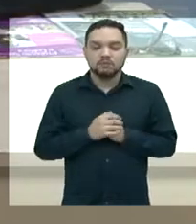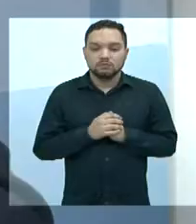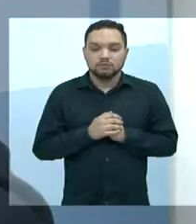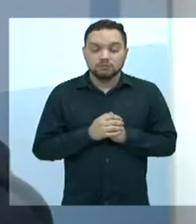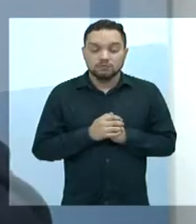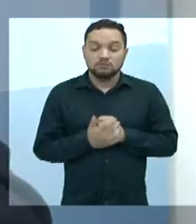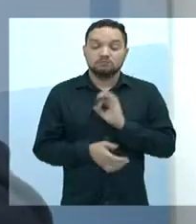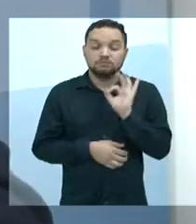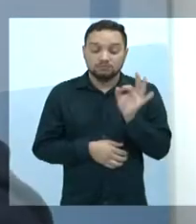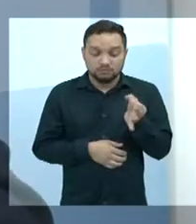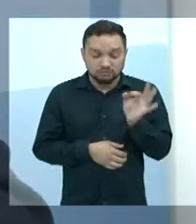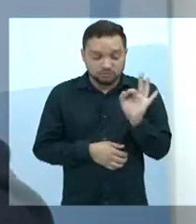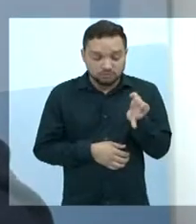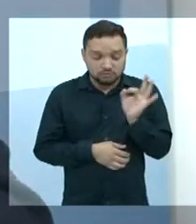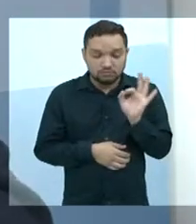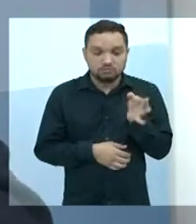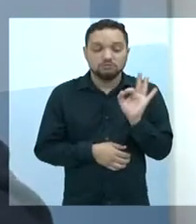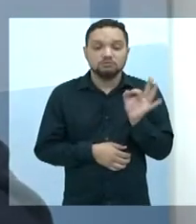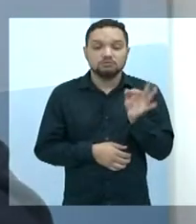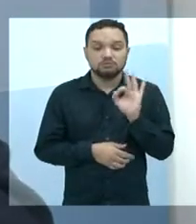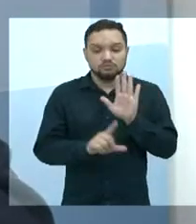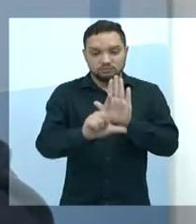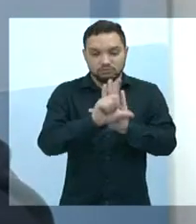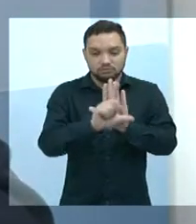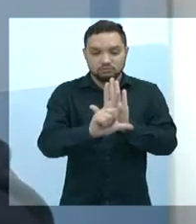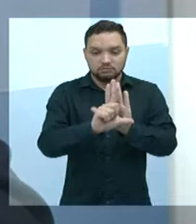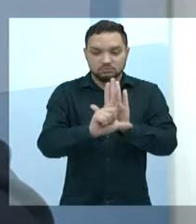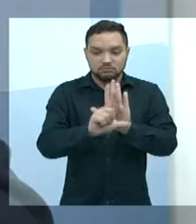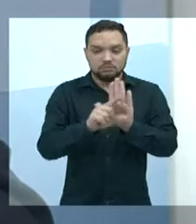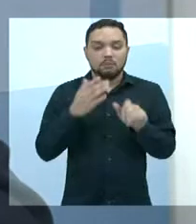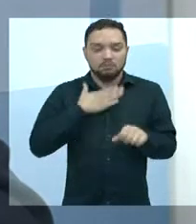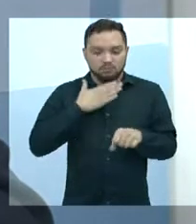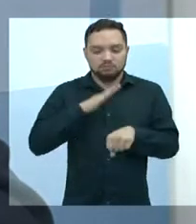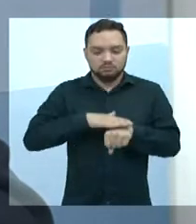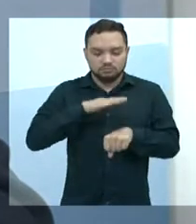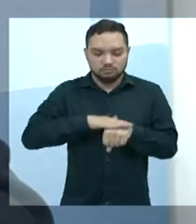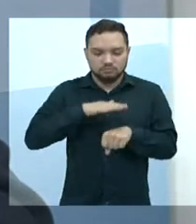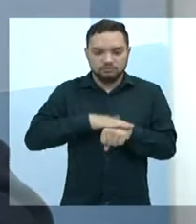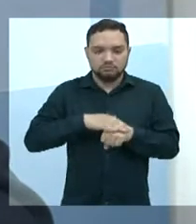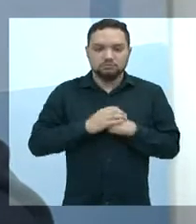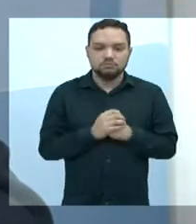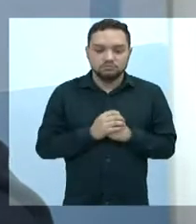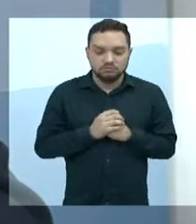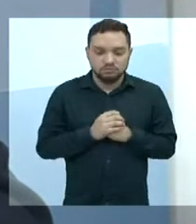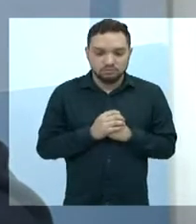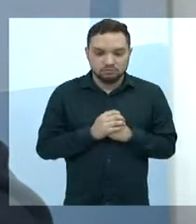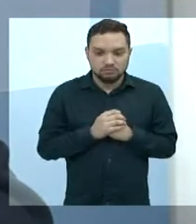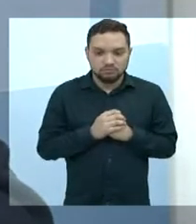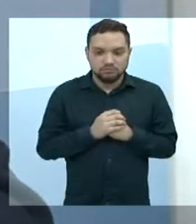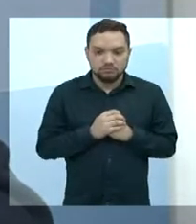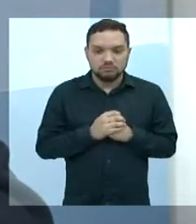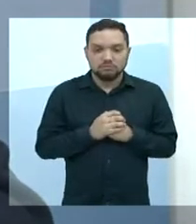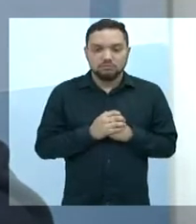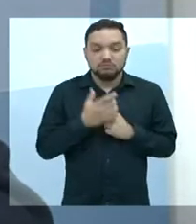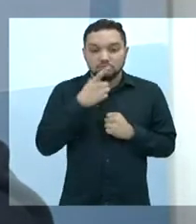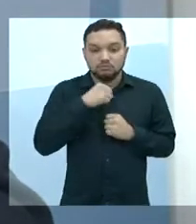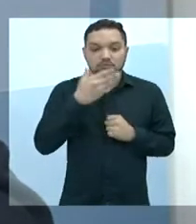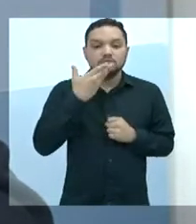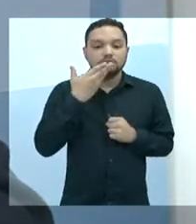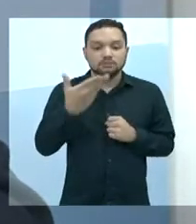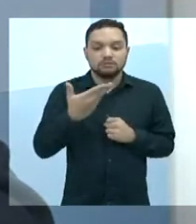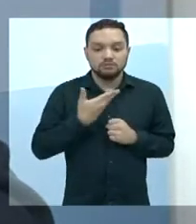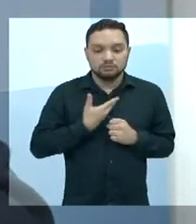Também mais uma lei também de nossa autoria. Isso aí foi solicitado